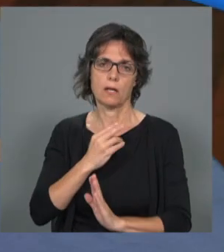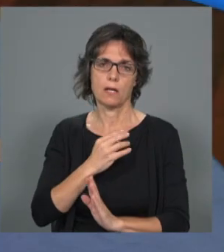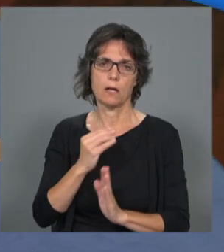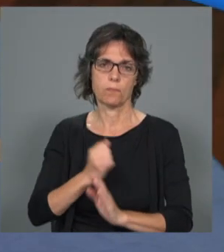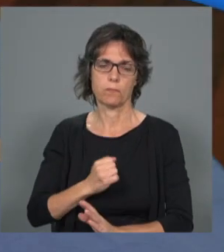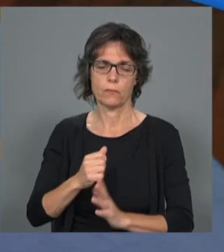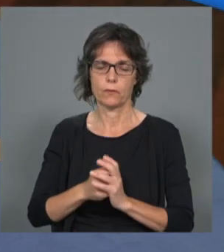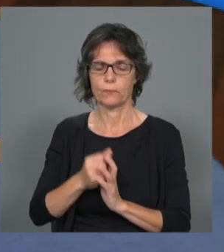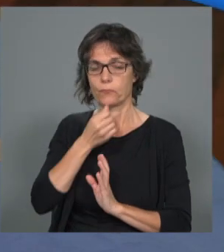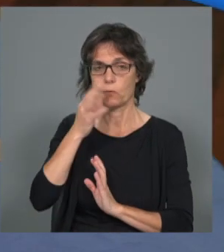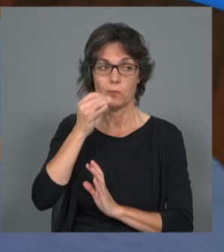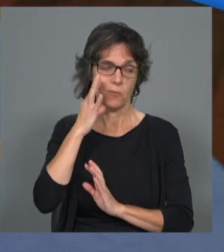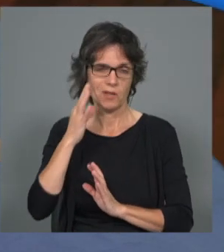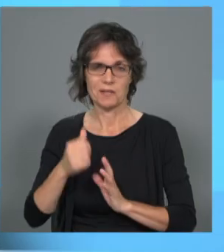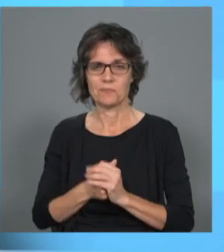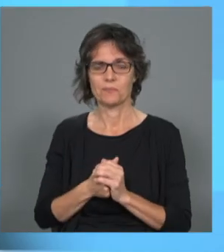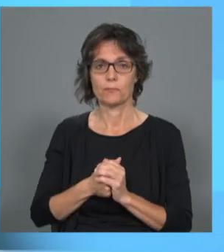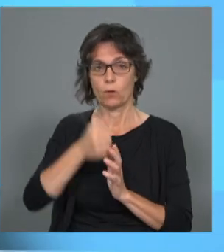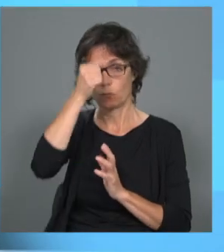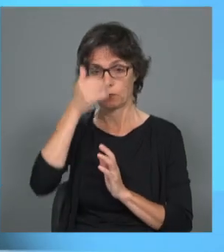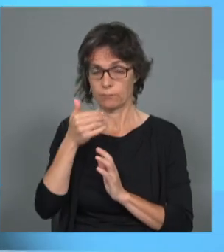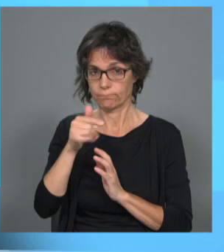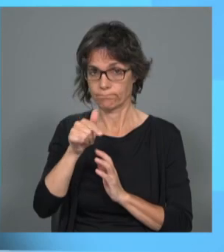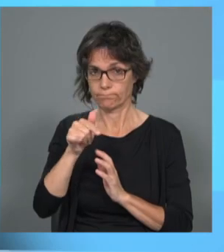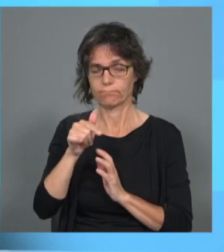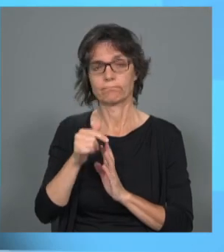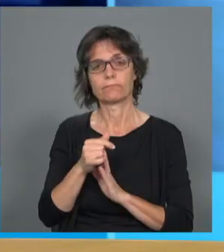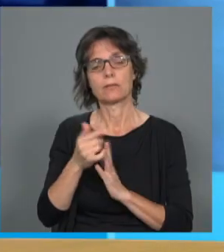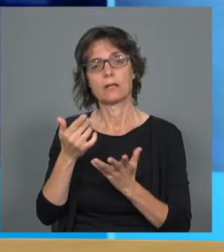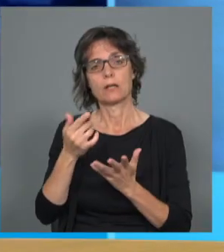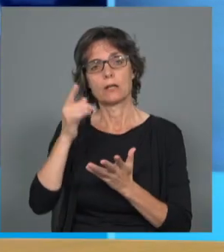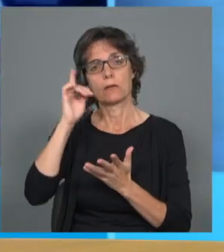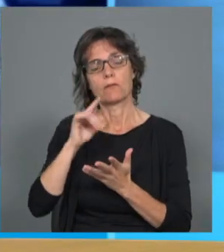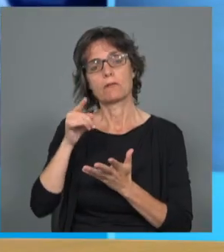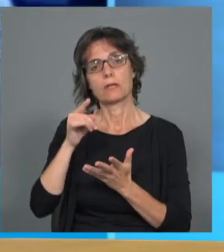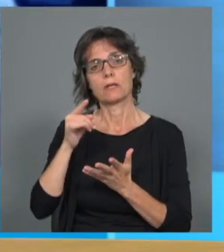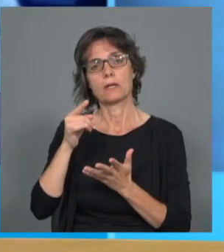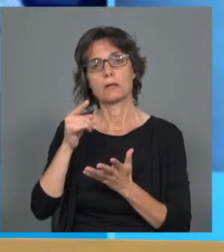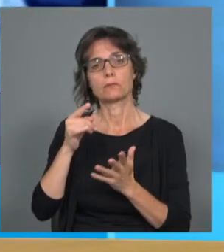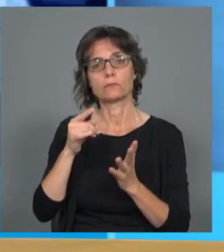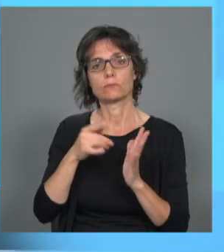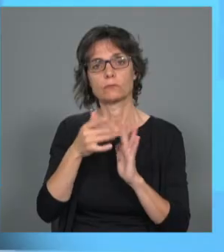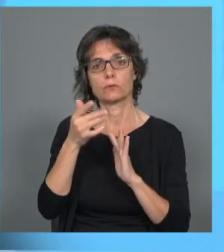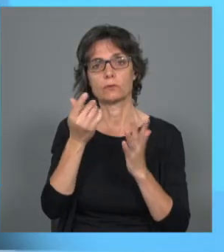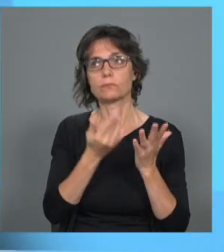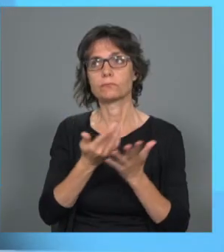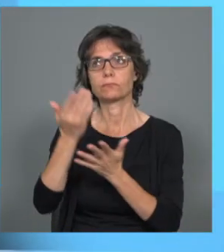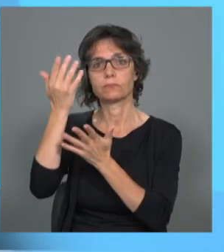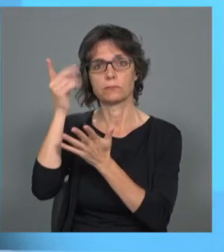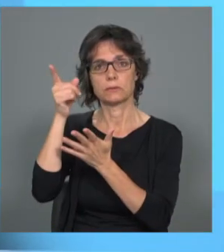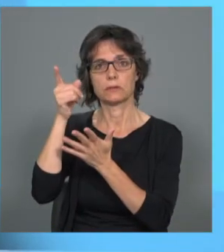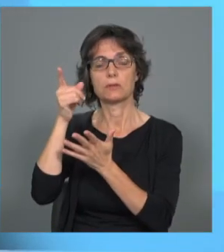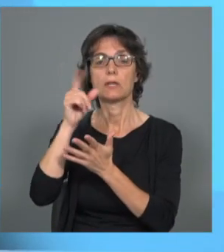nós. Na realidade, o próximo domingo, a solenidade da Ascensão do Senhor é também o Dia Mundial das